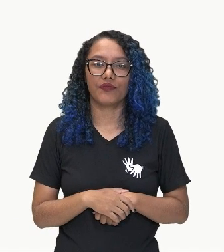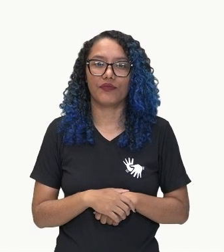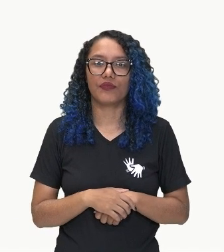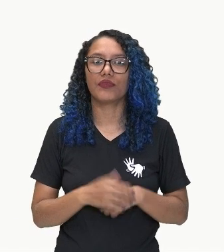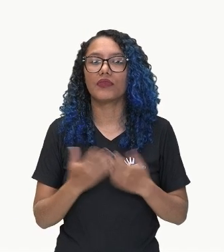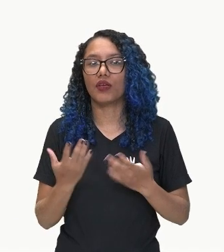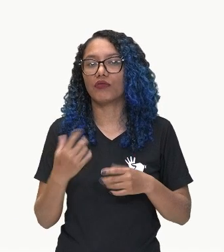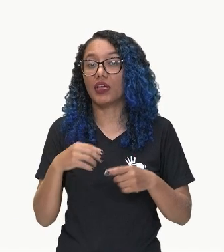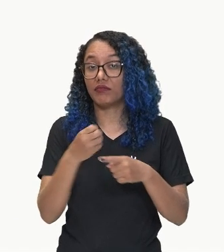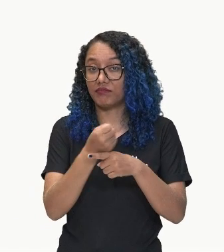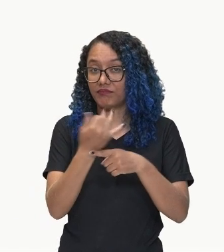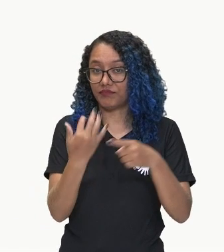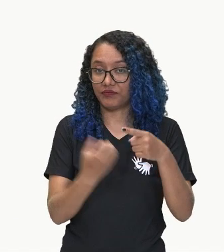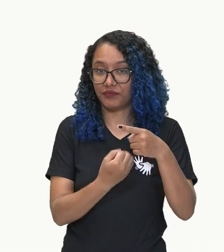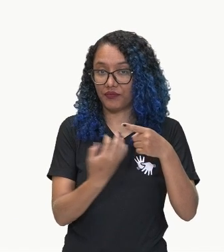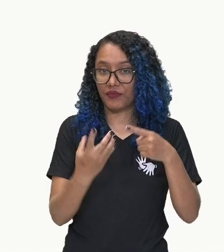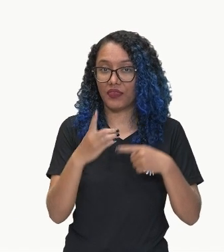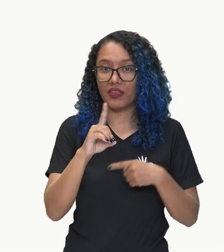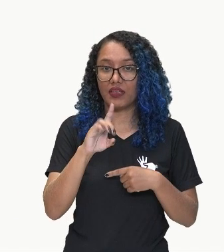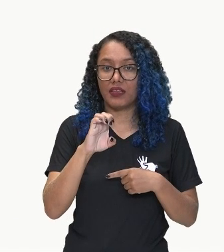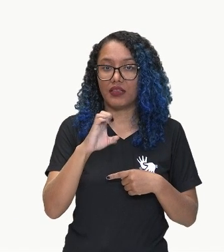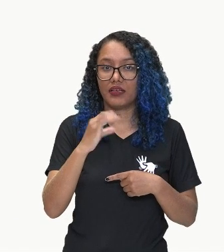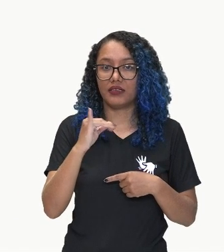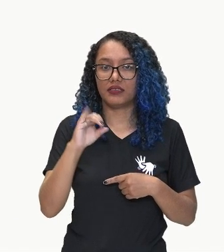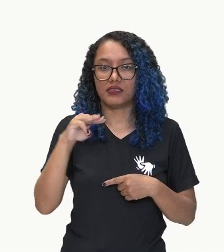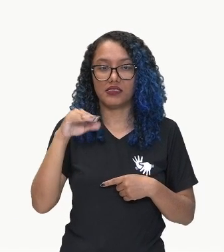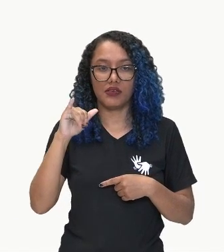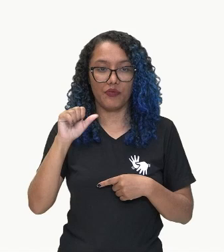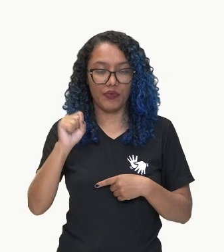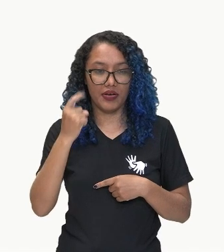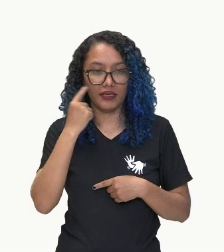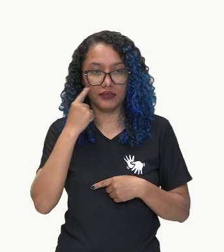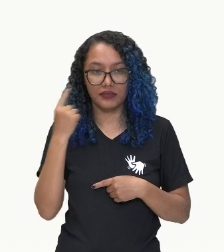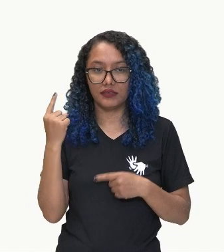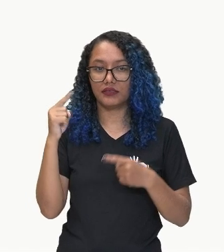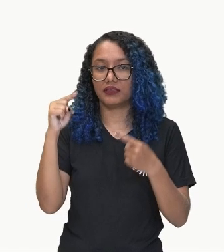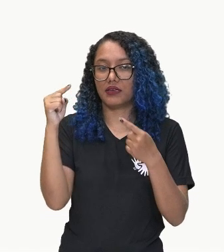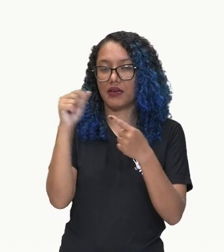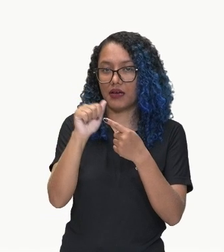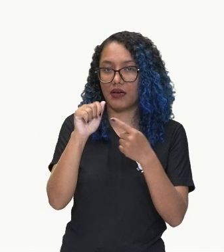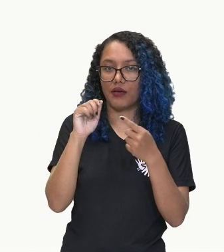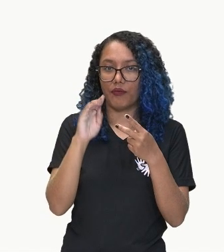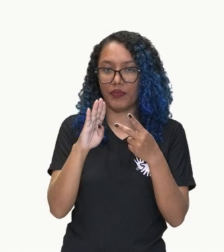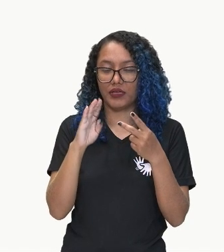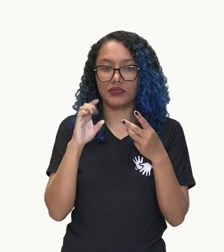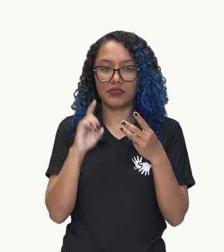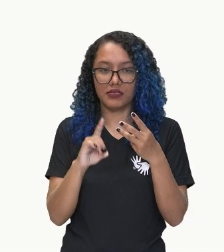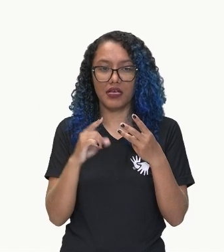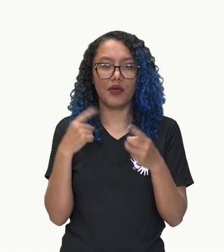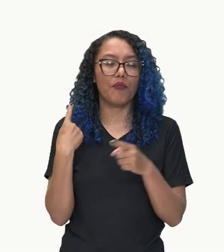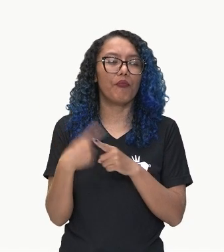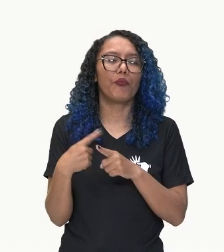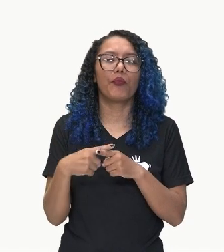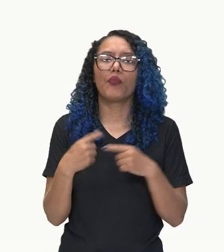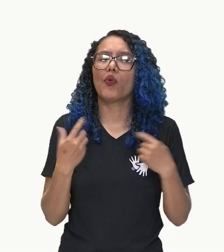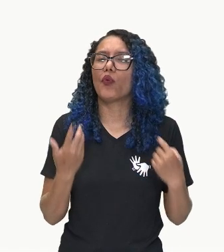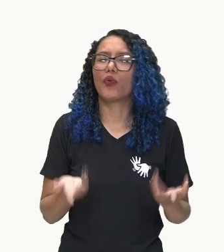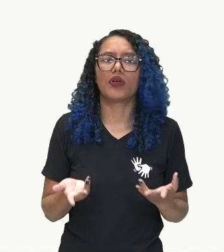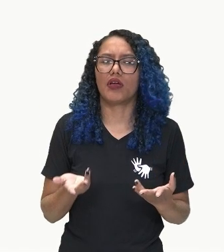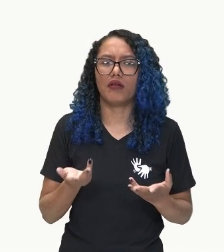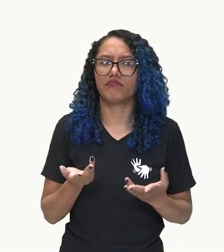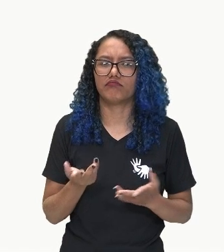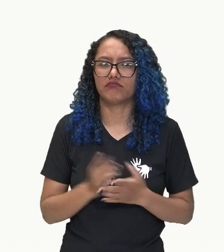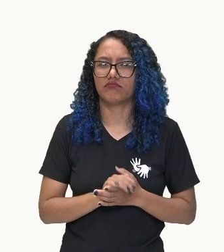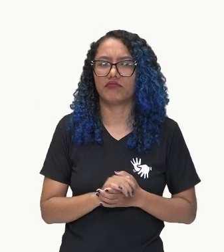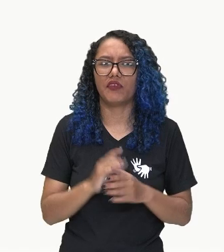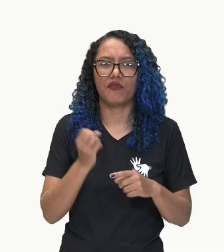frações decimais, A, B e C, como você pode ver. E por que que elas são frações decimais? Porque